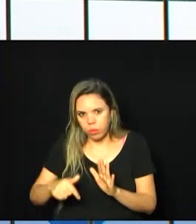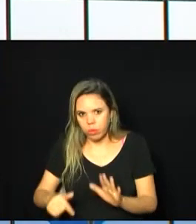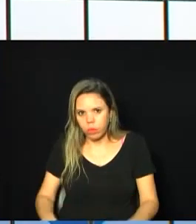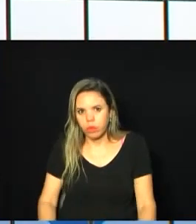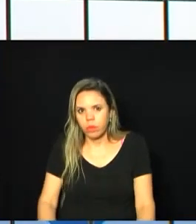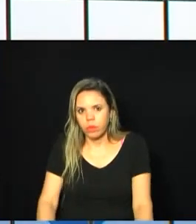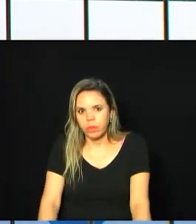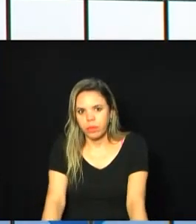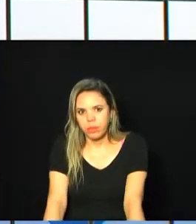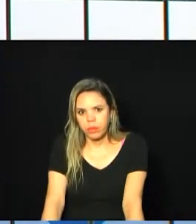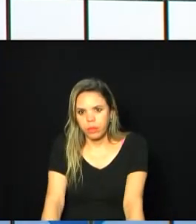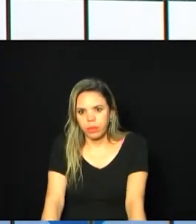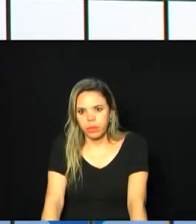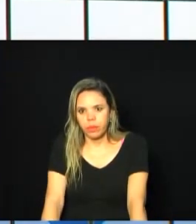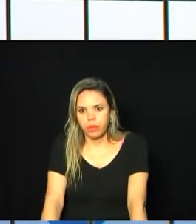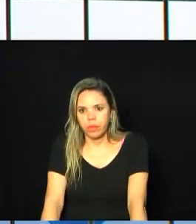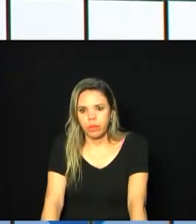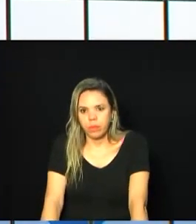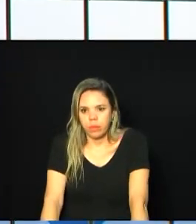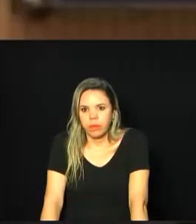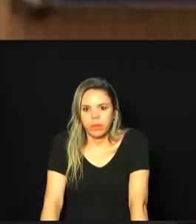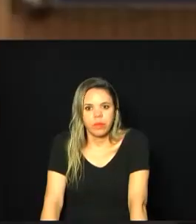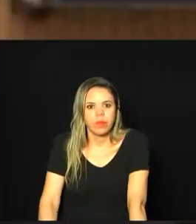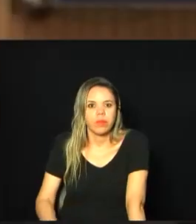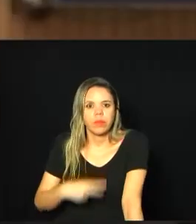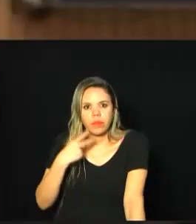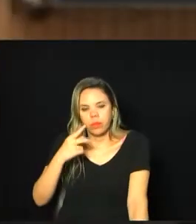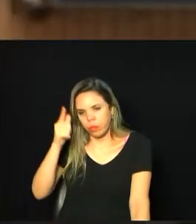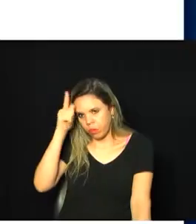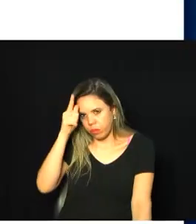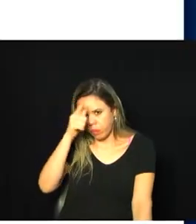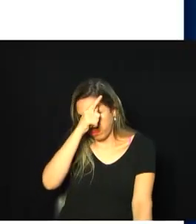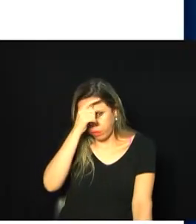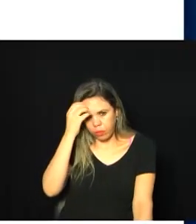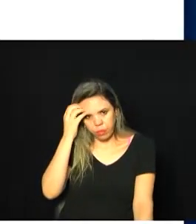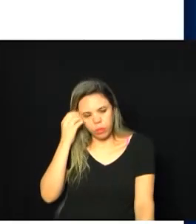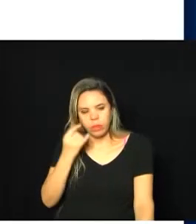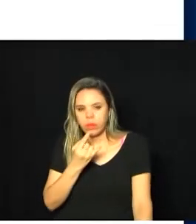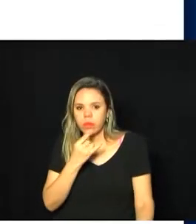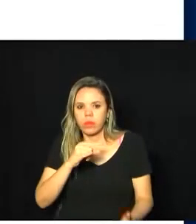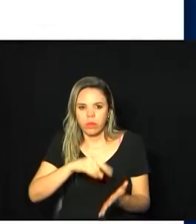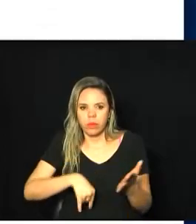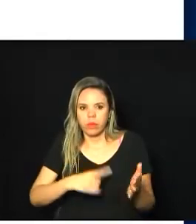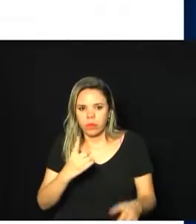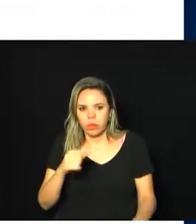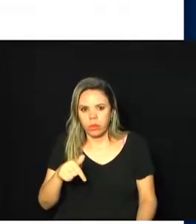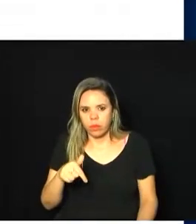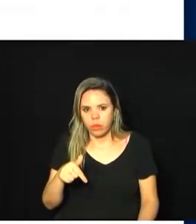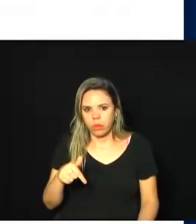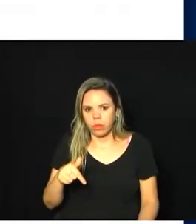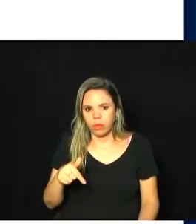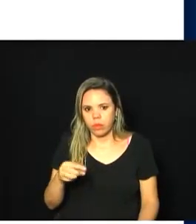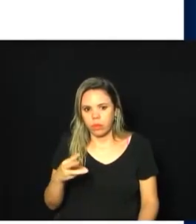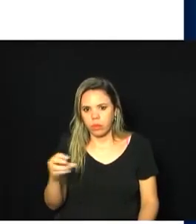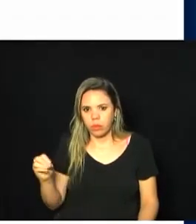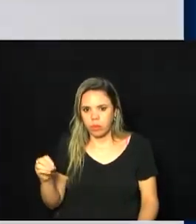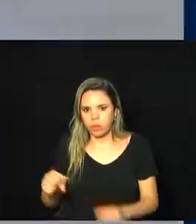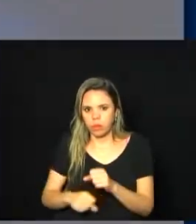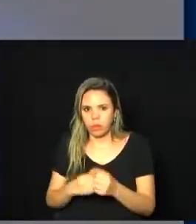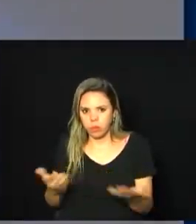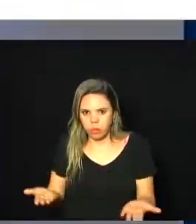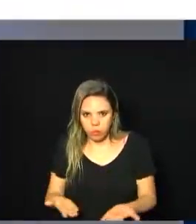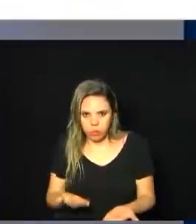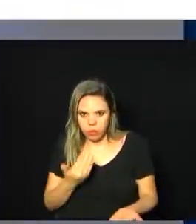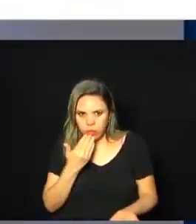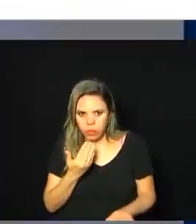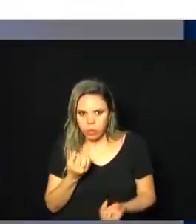no Legislativo. De autoria do vereador Gustavo Peta, o requerimento número 1730 deste ano